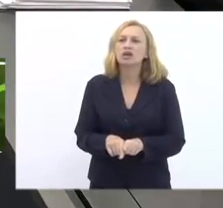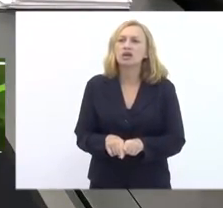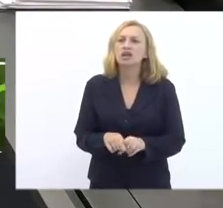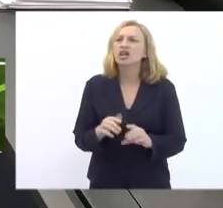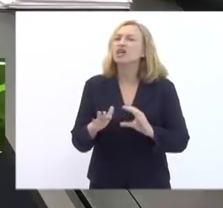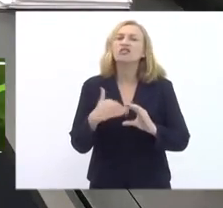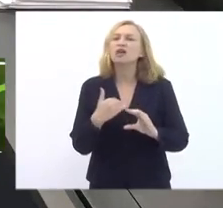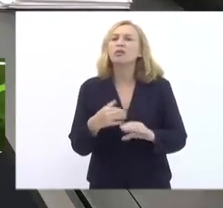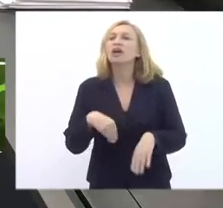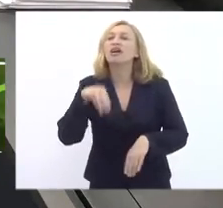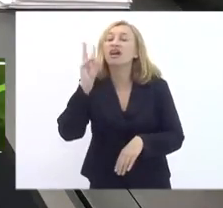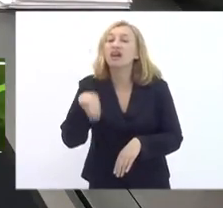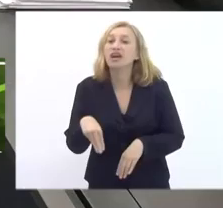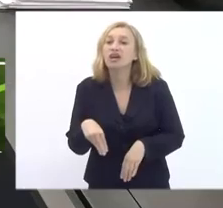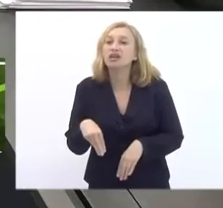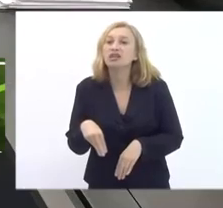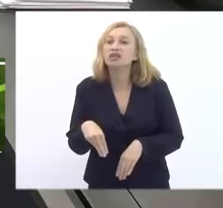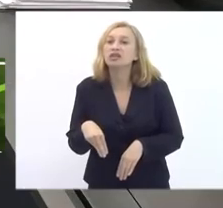envia para quem? Eu queria